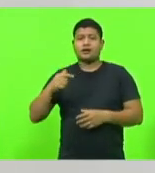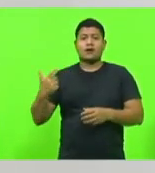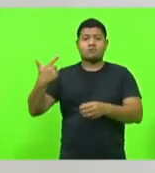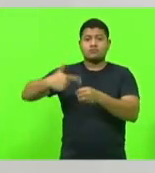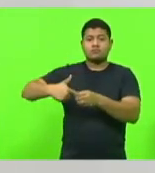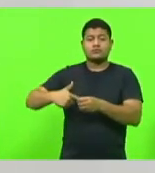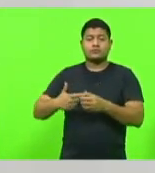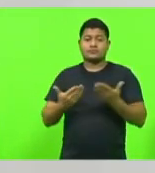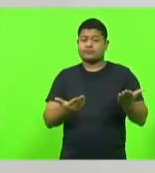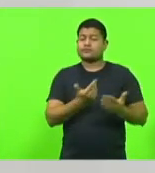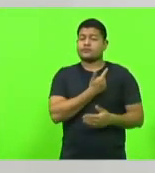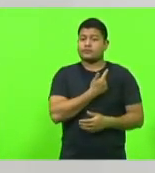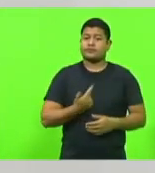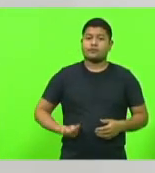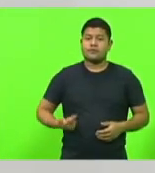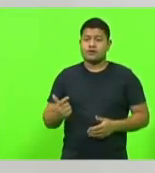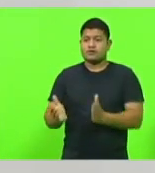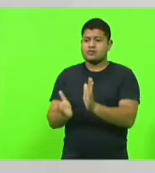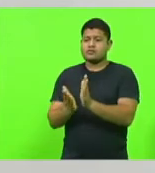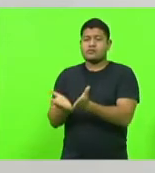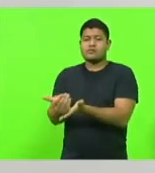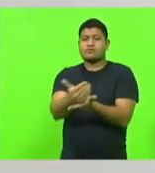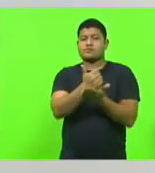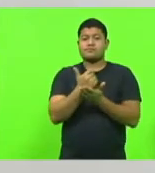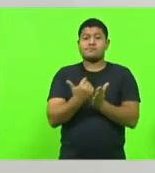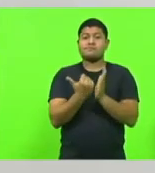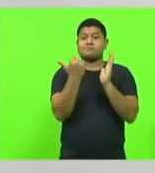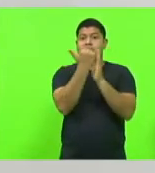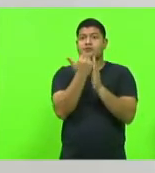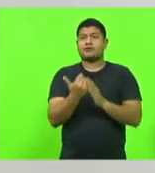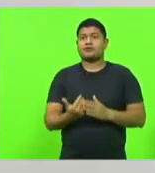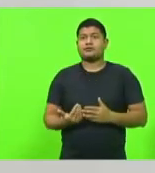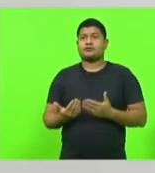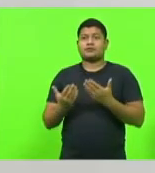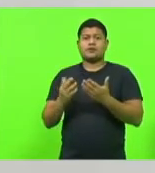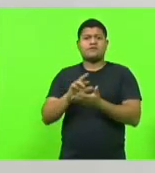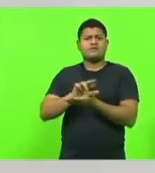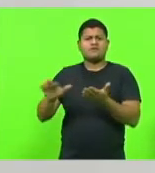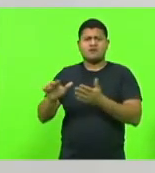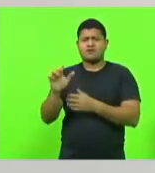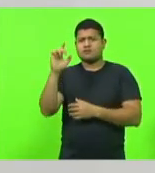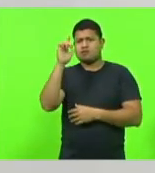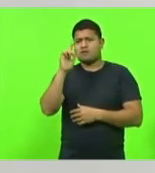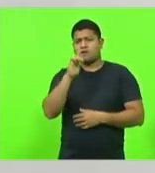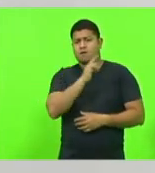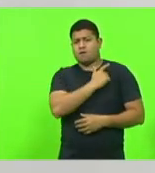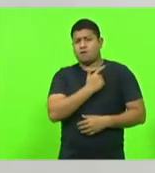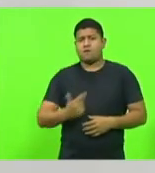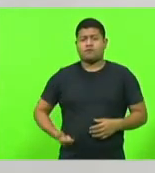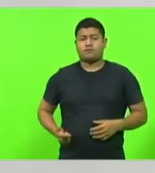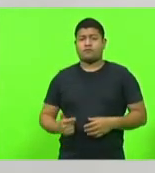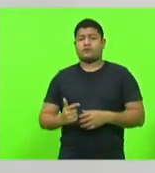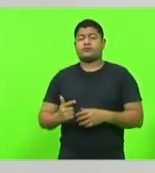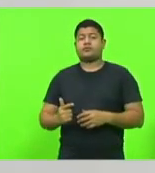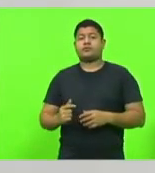mais. Diversos governos, Brasil afora, estão reduzindo, portanto, as suas alíquotas, já que